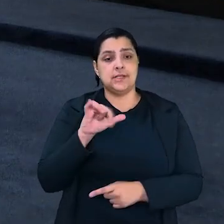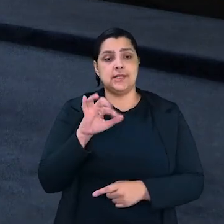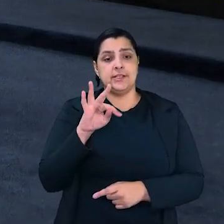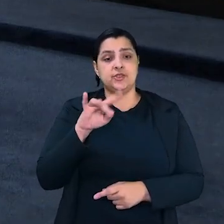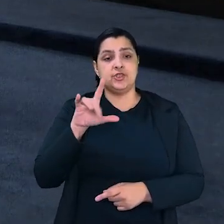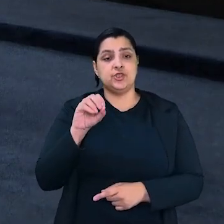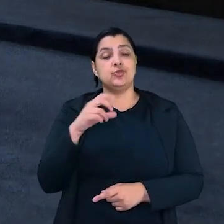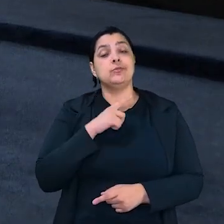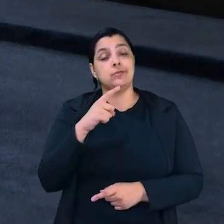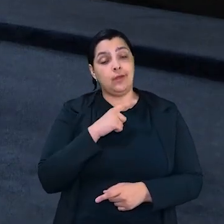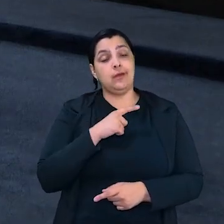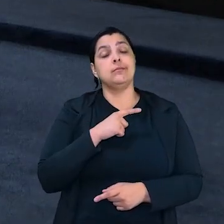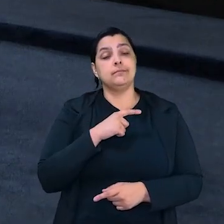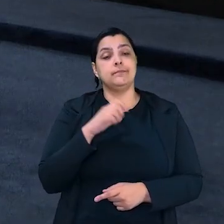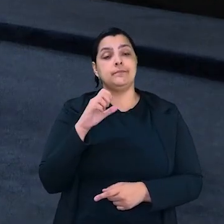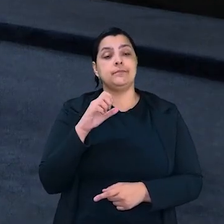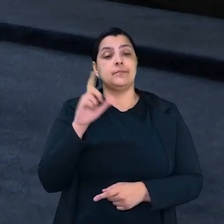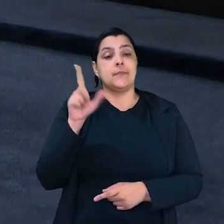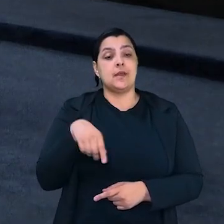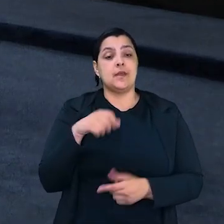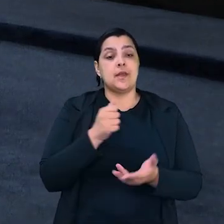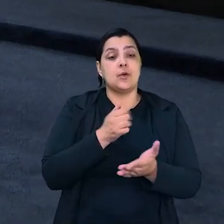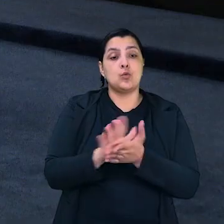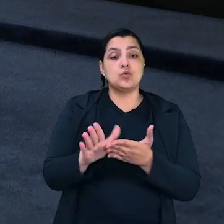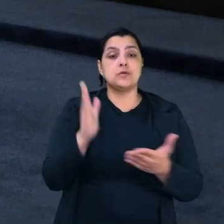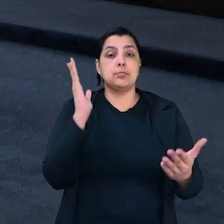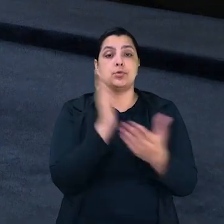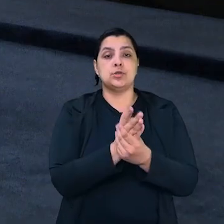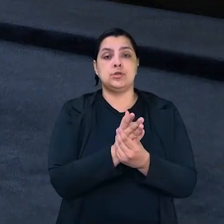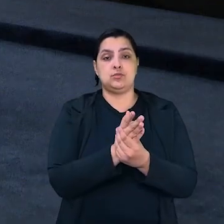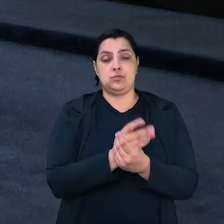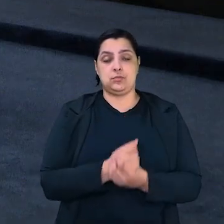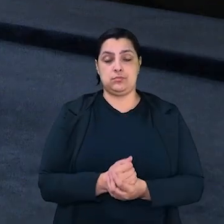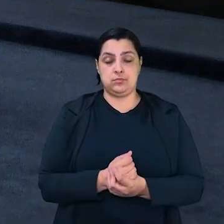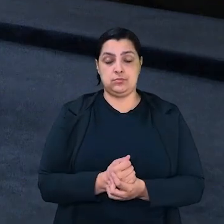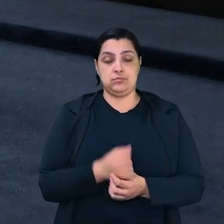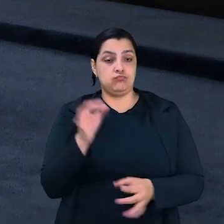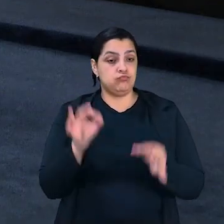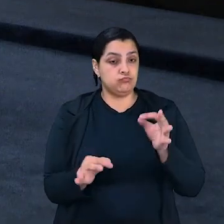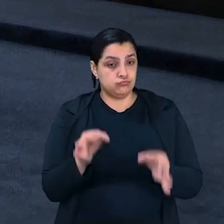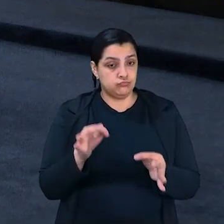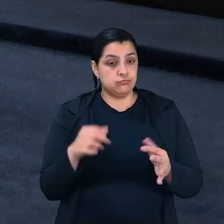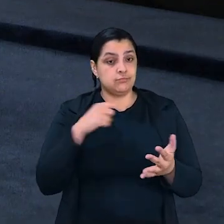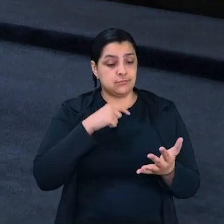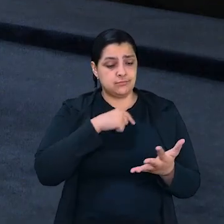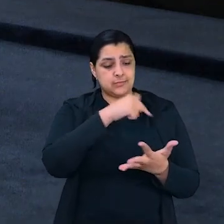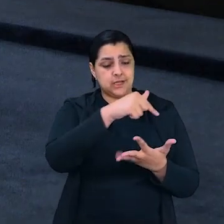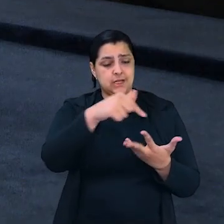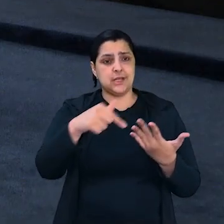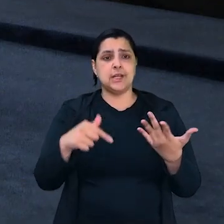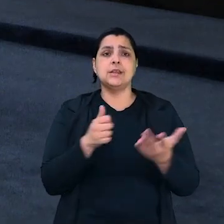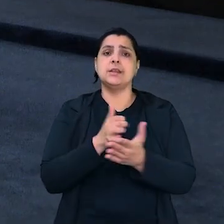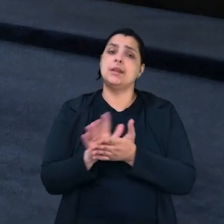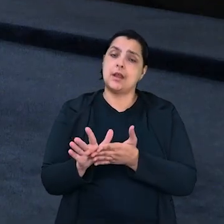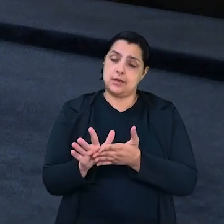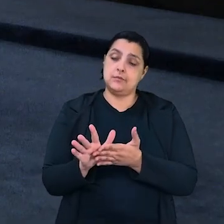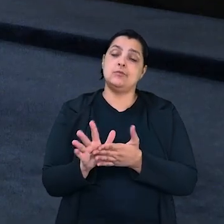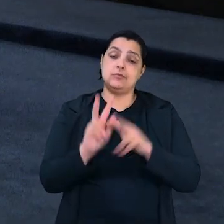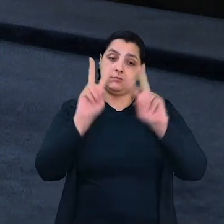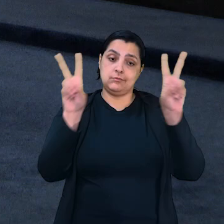um litígio gera encargos, as chamadas custas processuais. Na Justiça, há vários